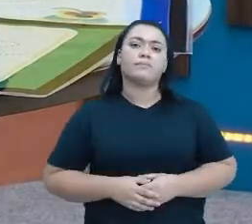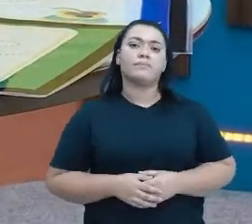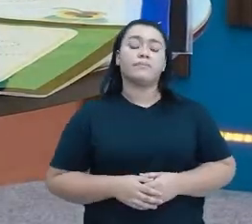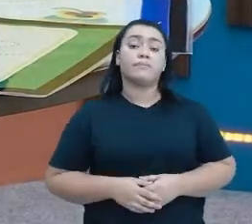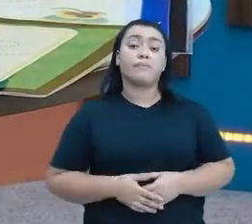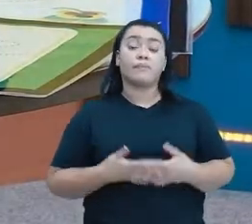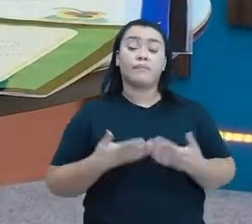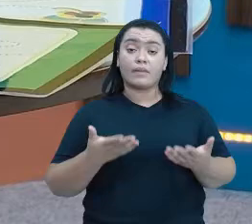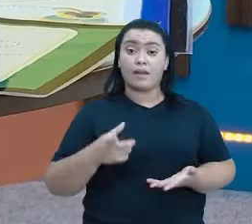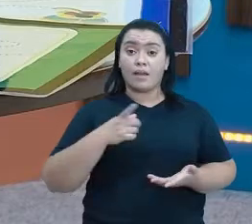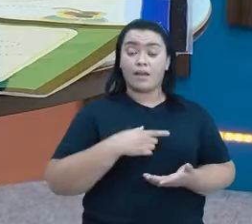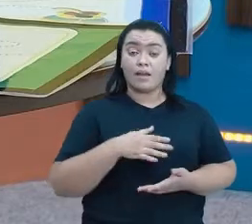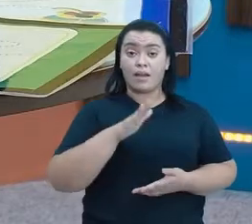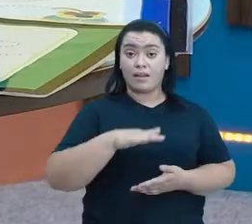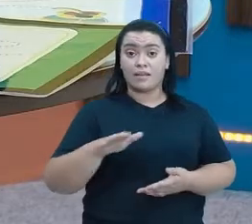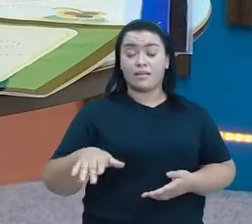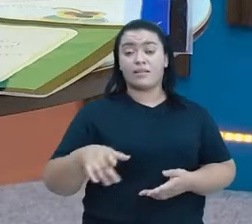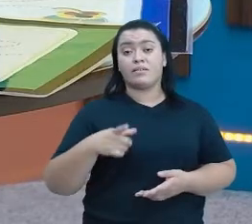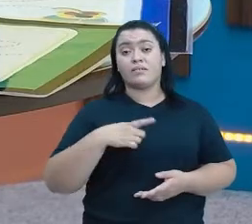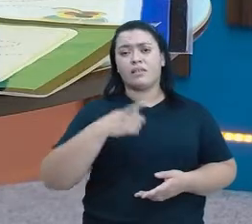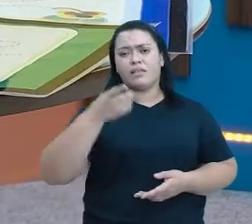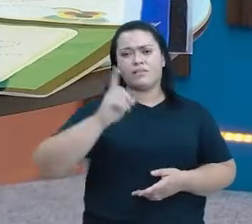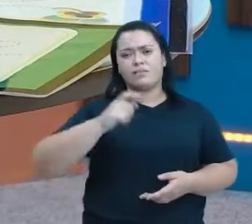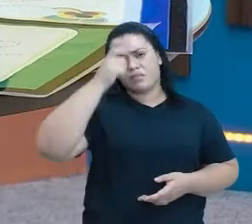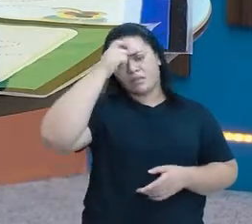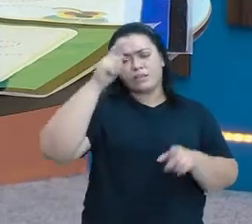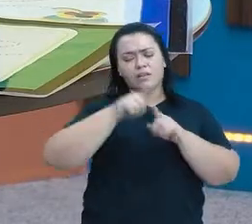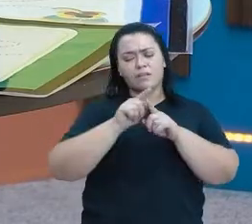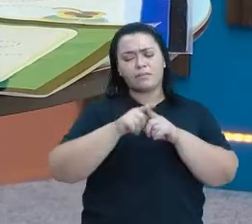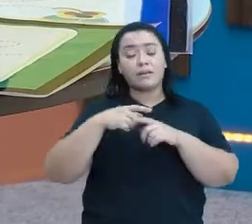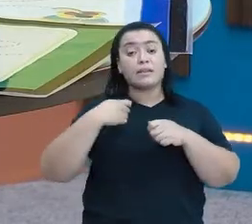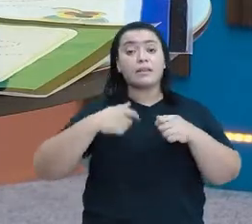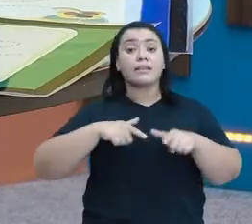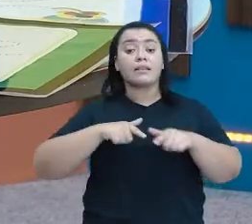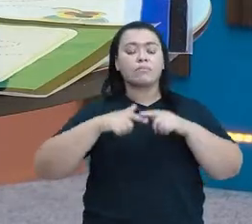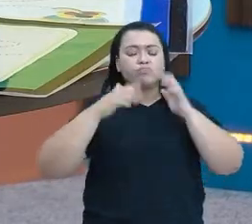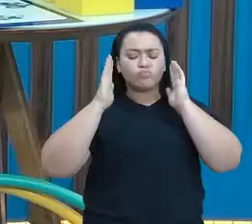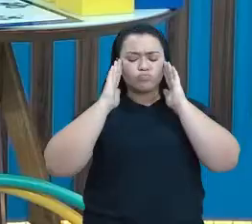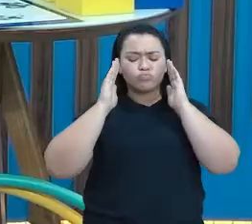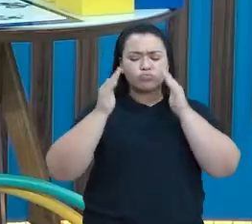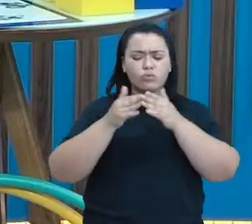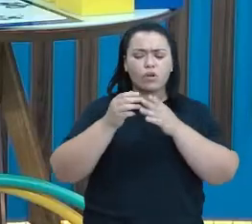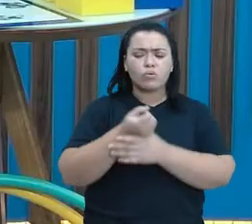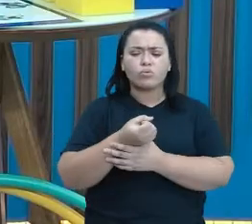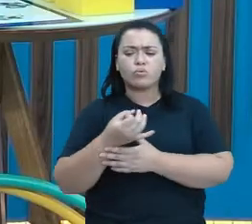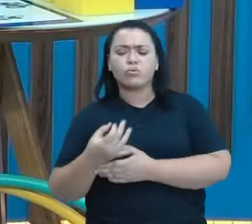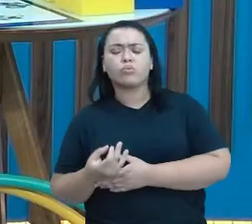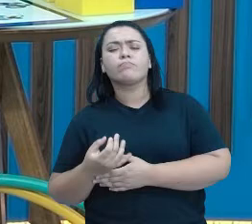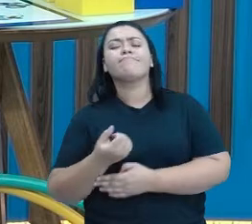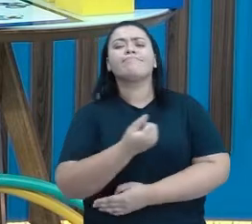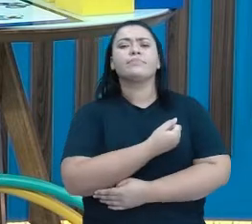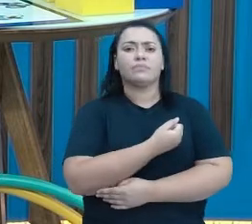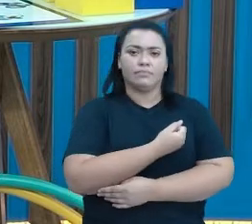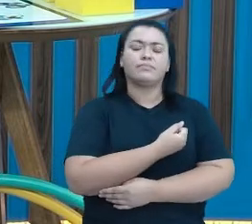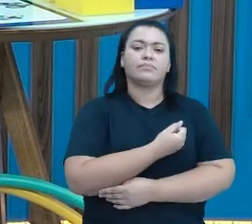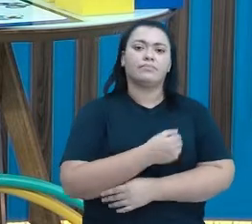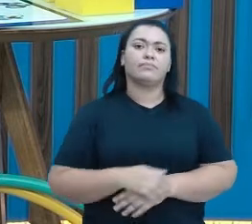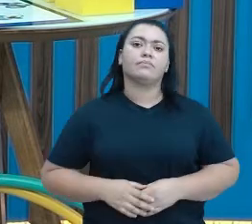a criança com deficiência intelectual também, essa atenção, o contar, os números.